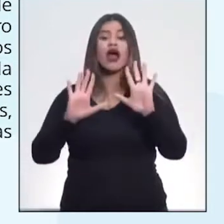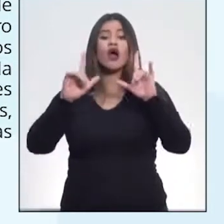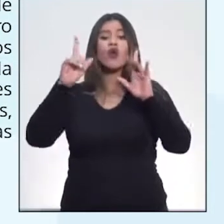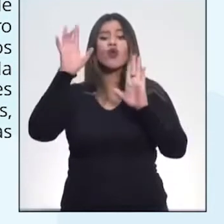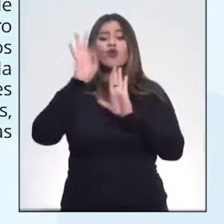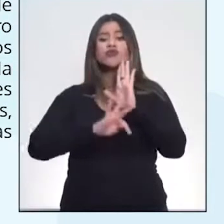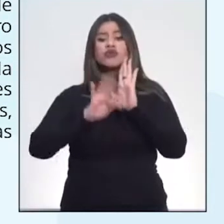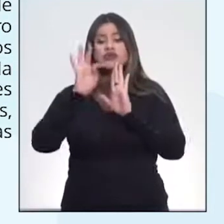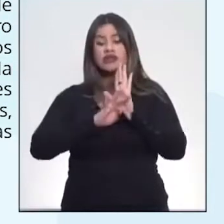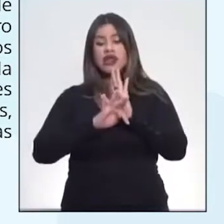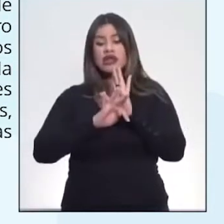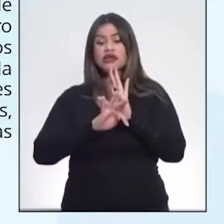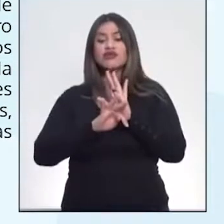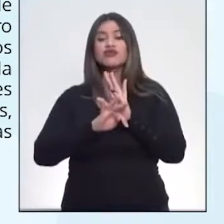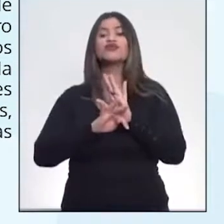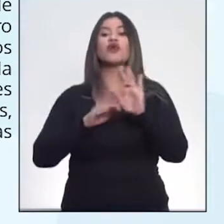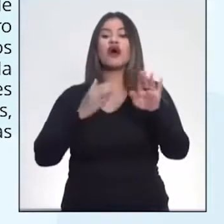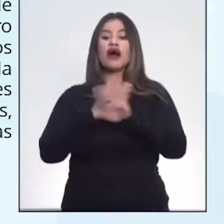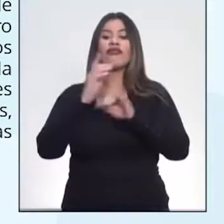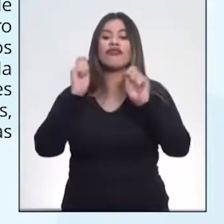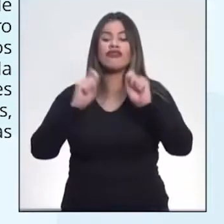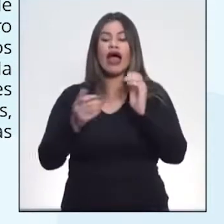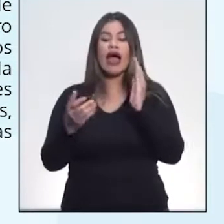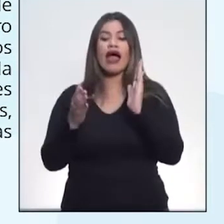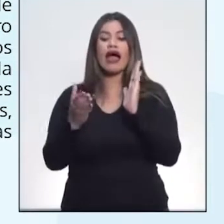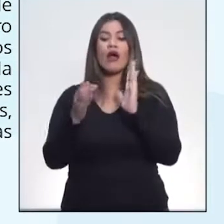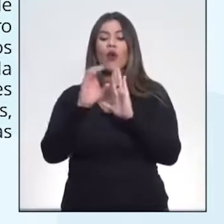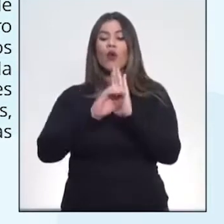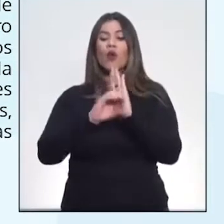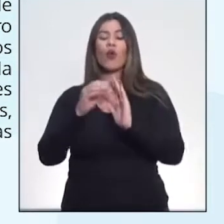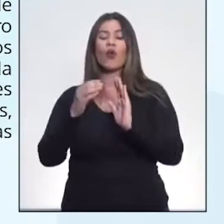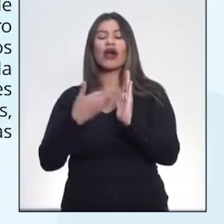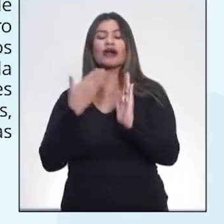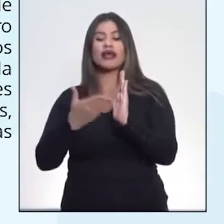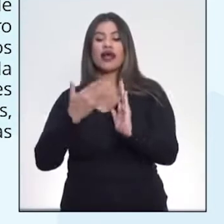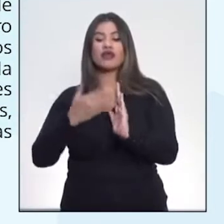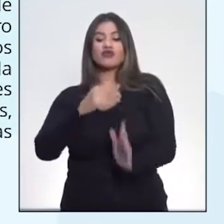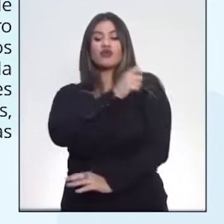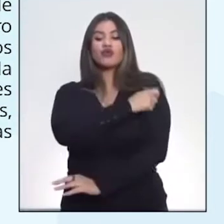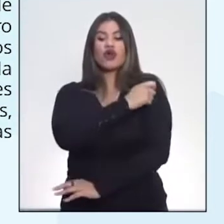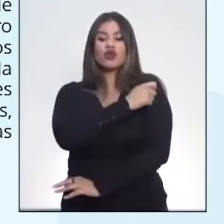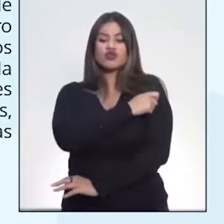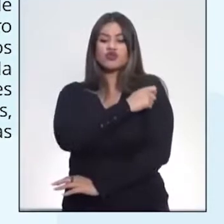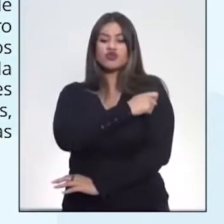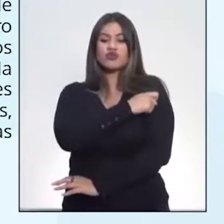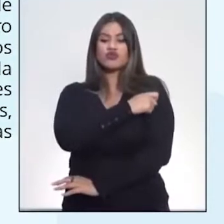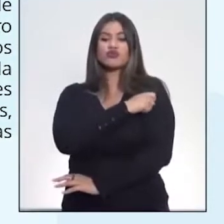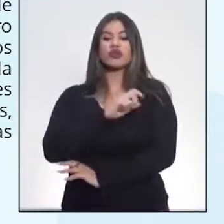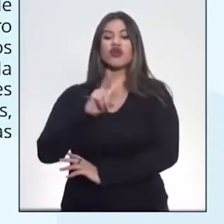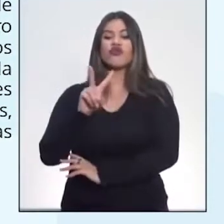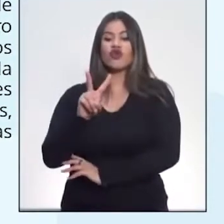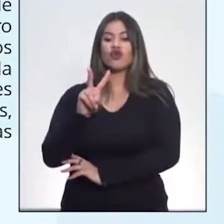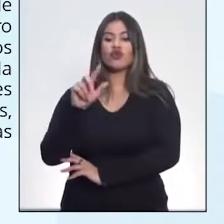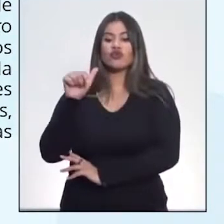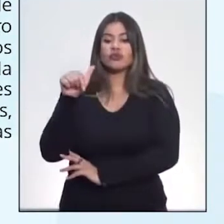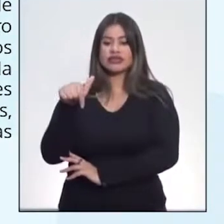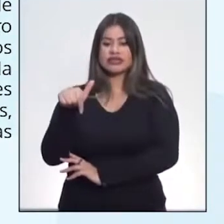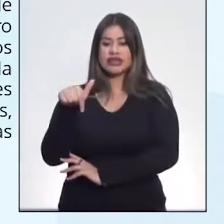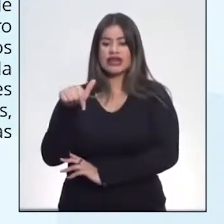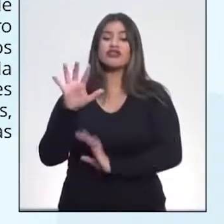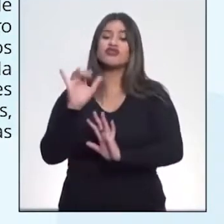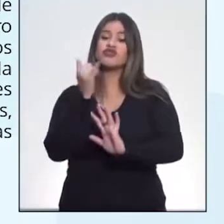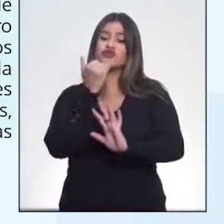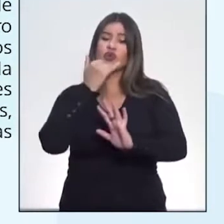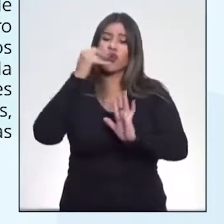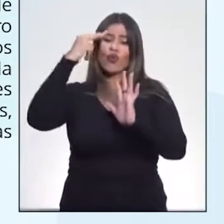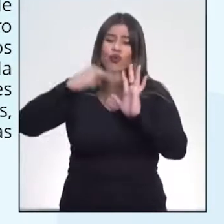caderno do aluno Volume 2 na página 37 é eu não vou ler esse texto todo porque a gente tá